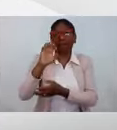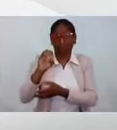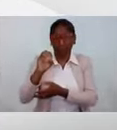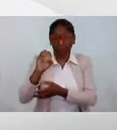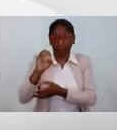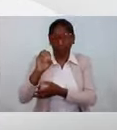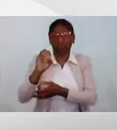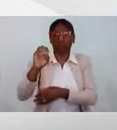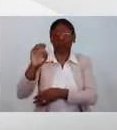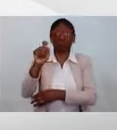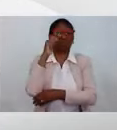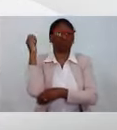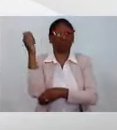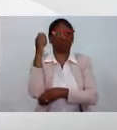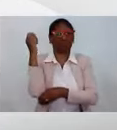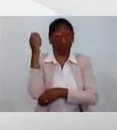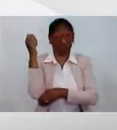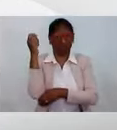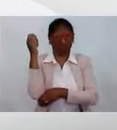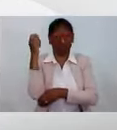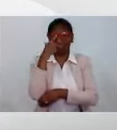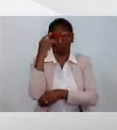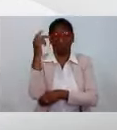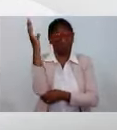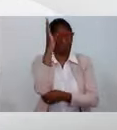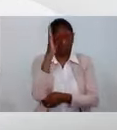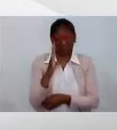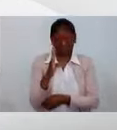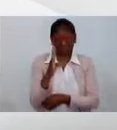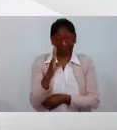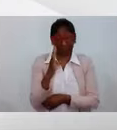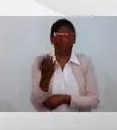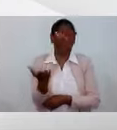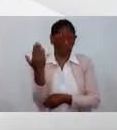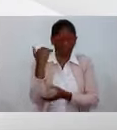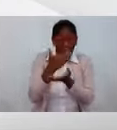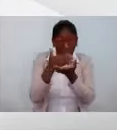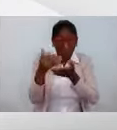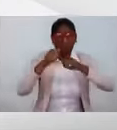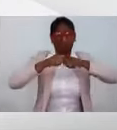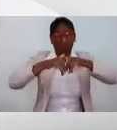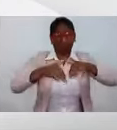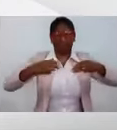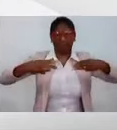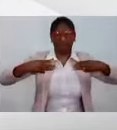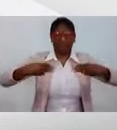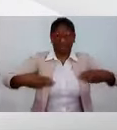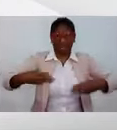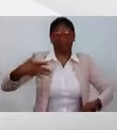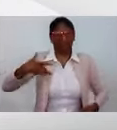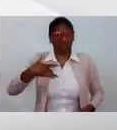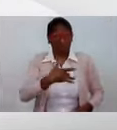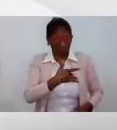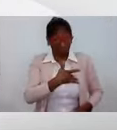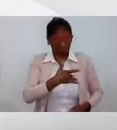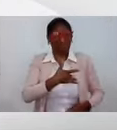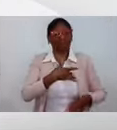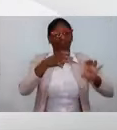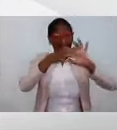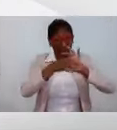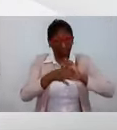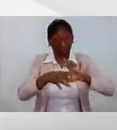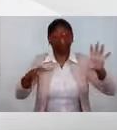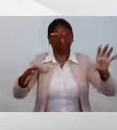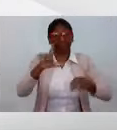do Rio Grande do Sul, como é para todo o Brasil. No início da pandemia, o Ministério da Saúde apresentou, para abrir leitos, um